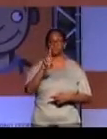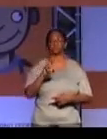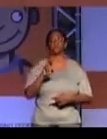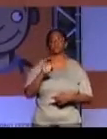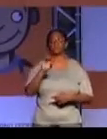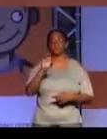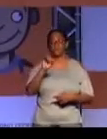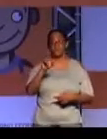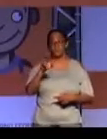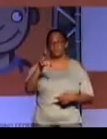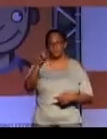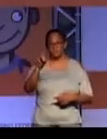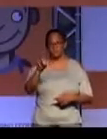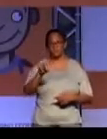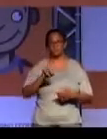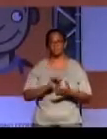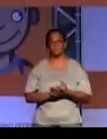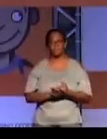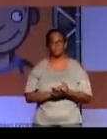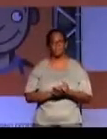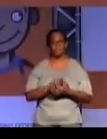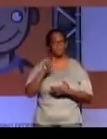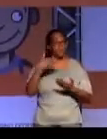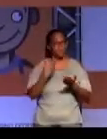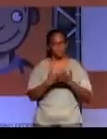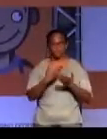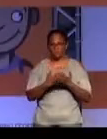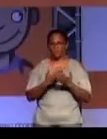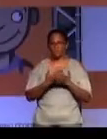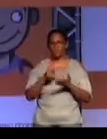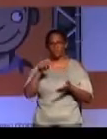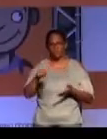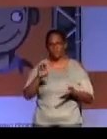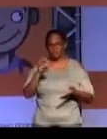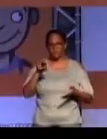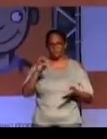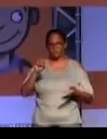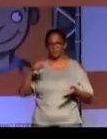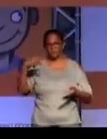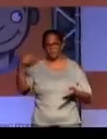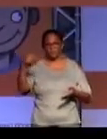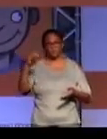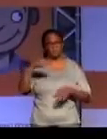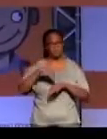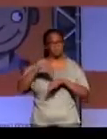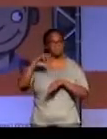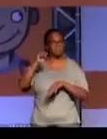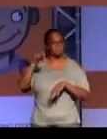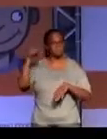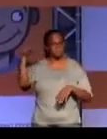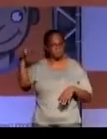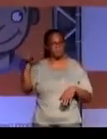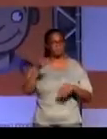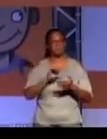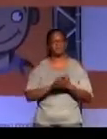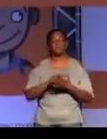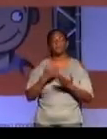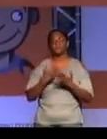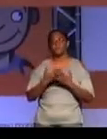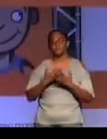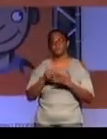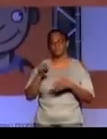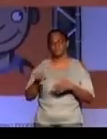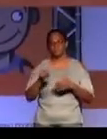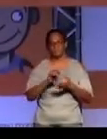Quadros, aliás, que estudou aqui na Escola Nacional de Saúde Pública, é mestre aqui pela Escola Nacional de Saúde